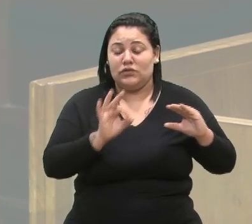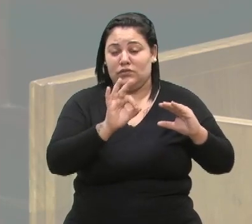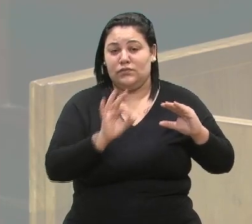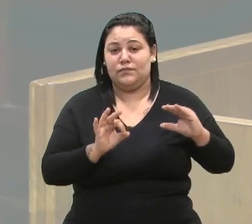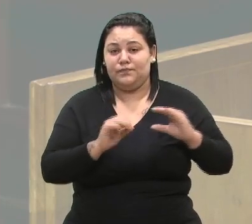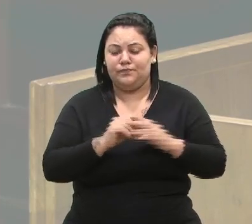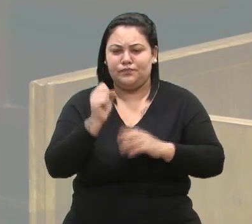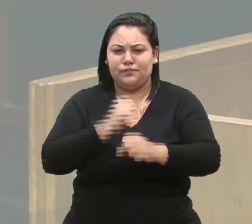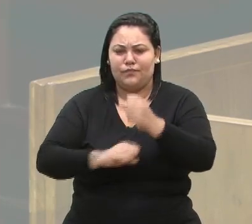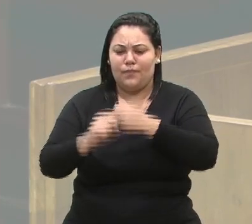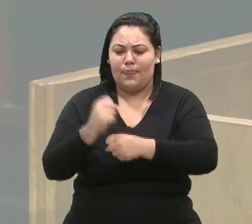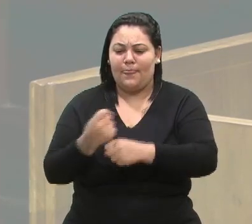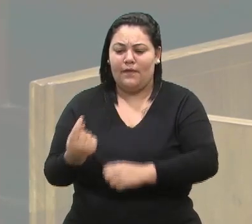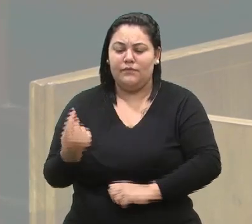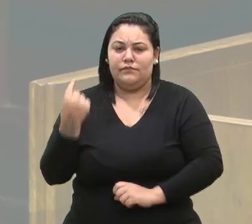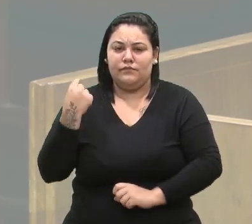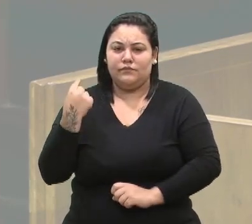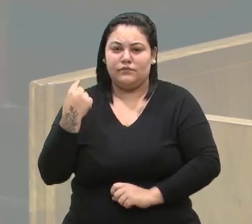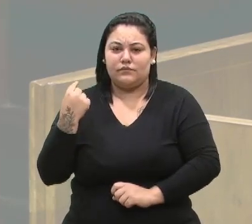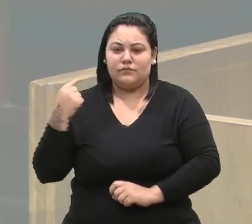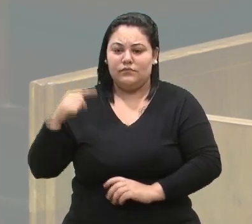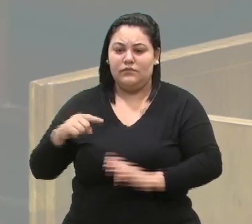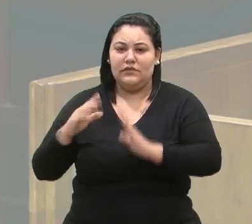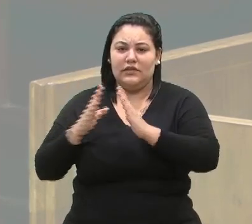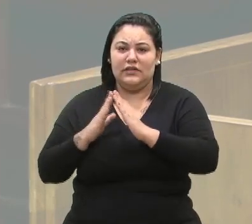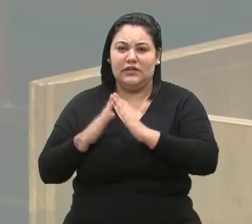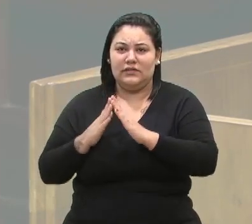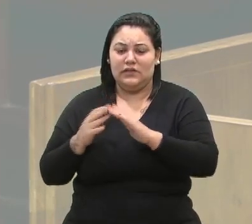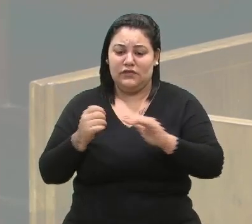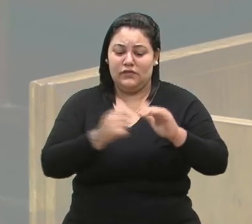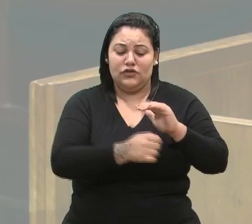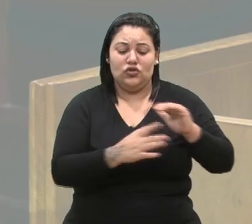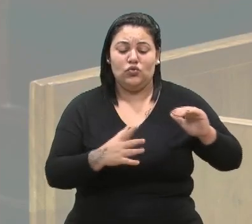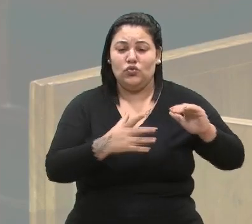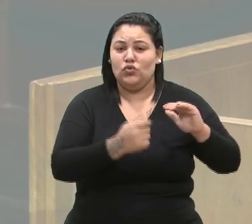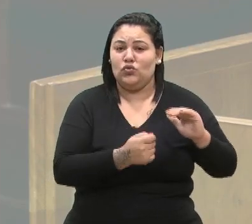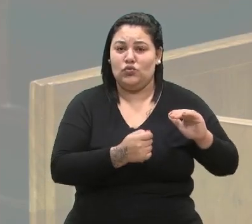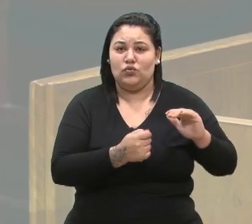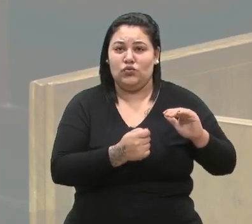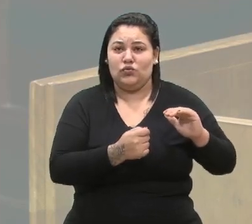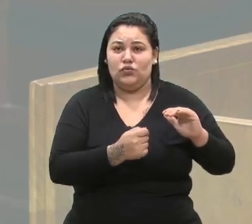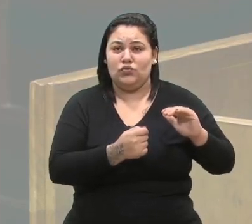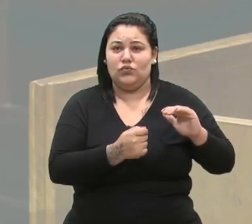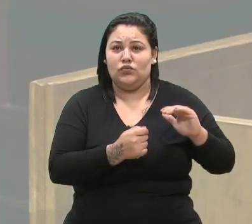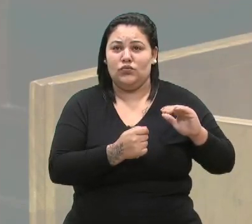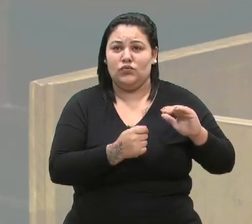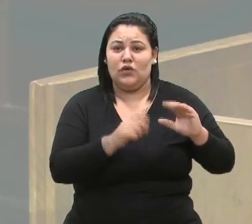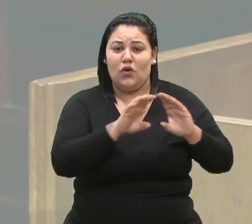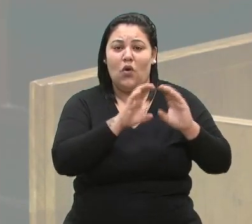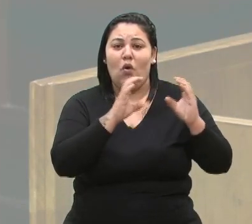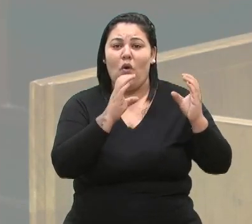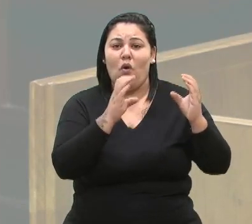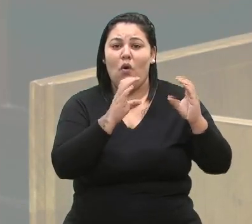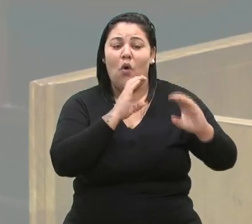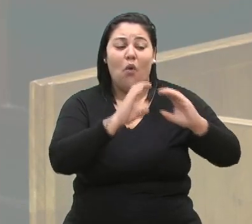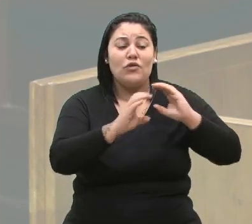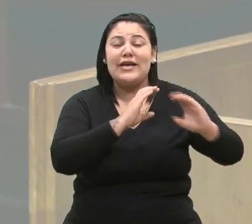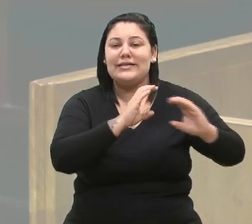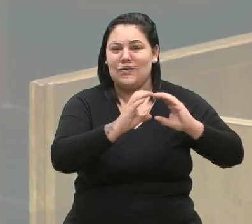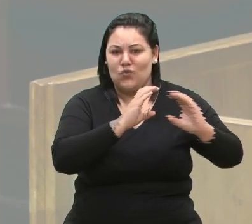ano passado, esta casa investiu tudo que tinha em mídia para que nós ampliássemos o